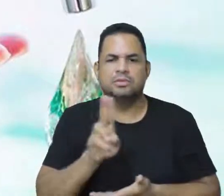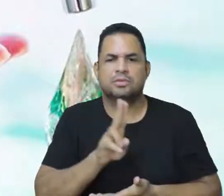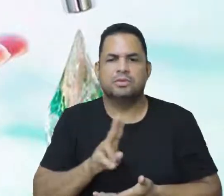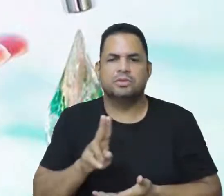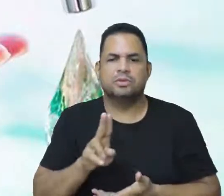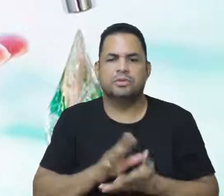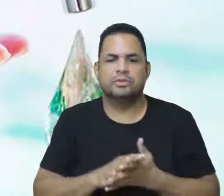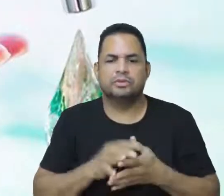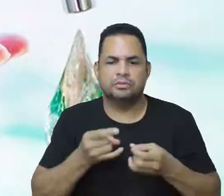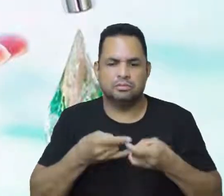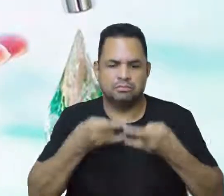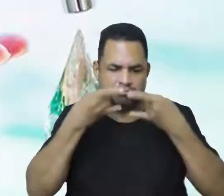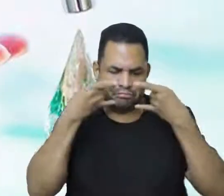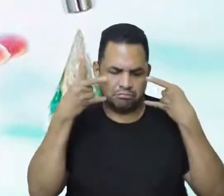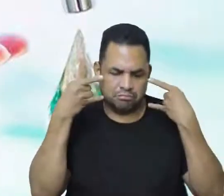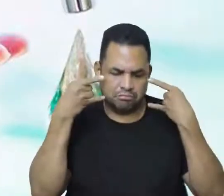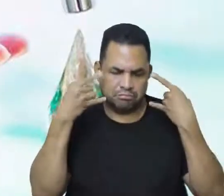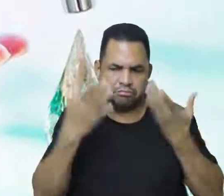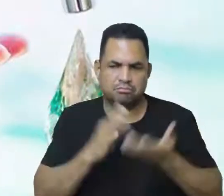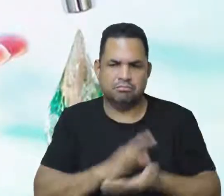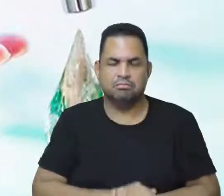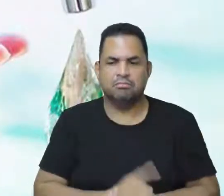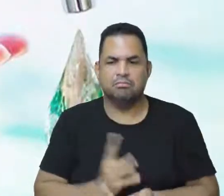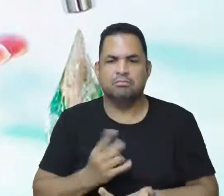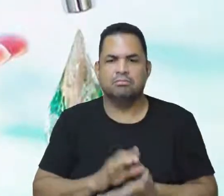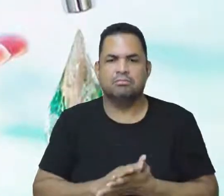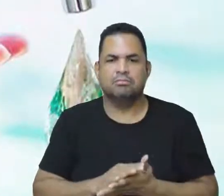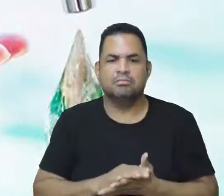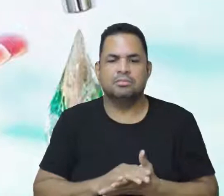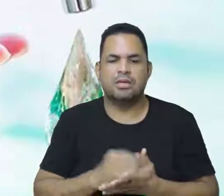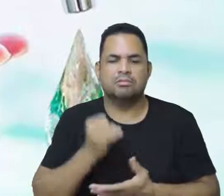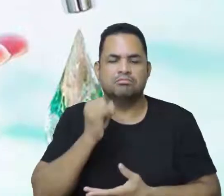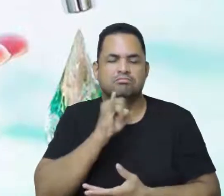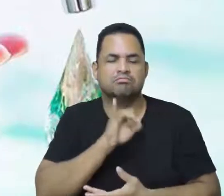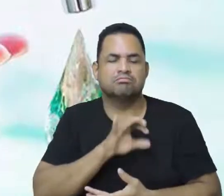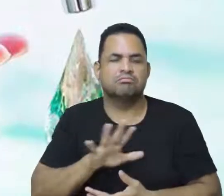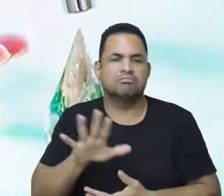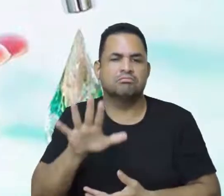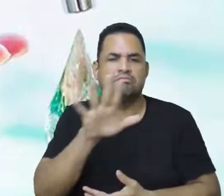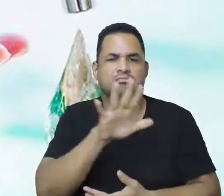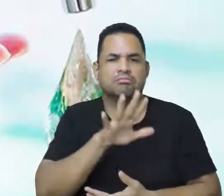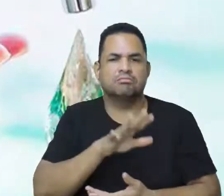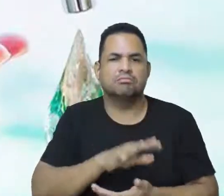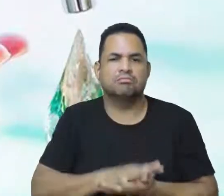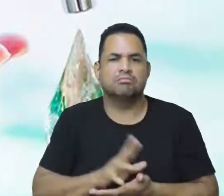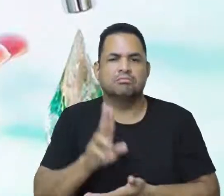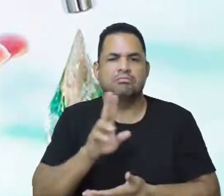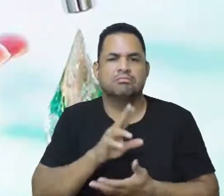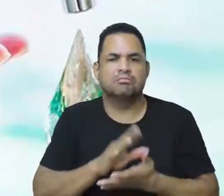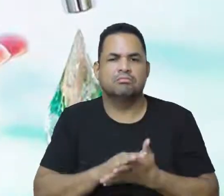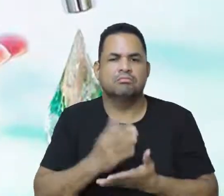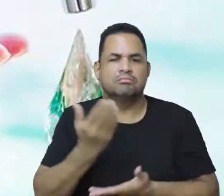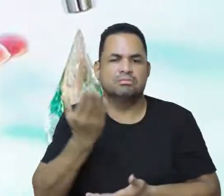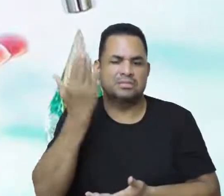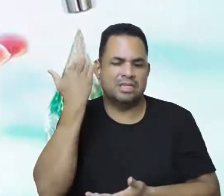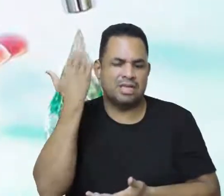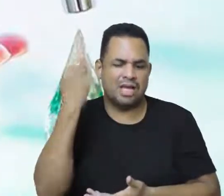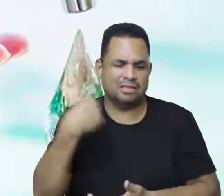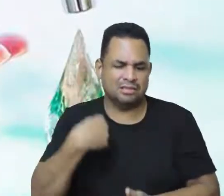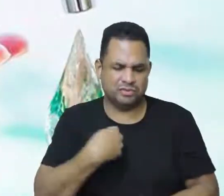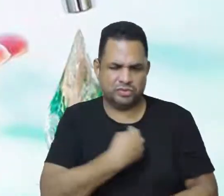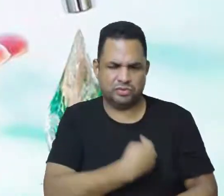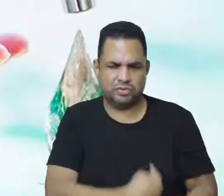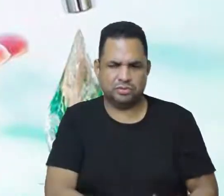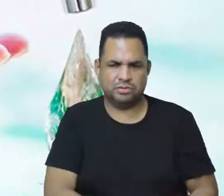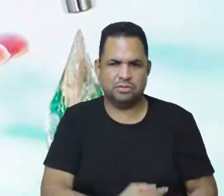usando a máscara. É aquela imagem usando lá da China, todo mundo,